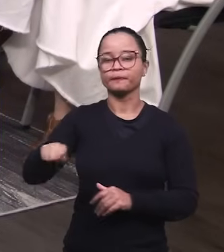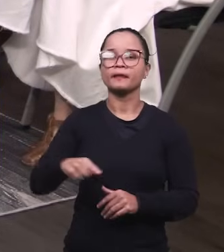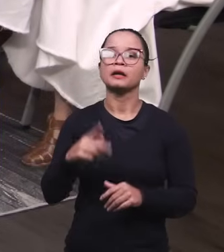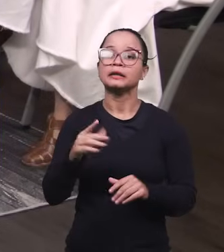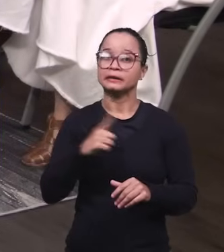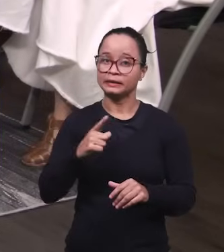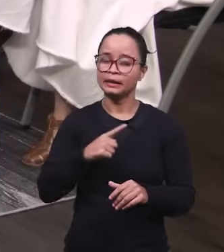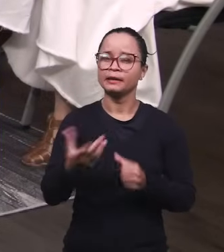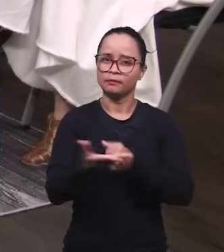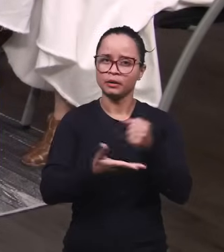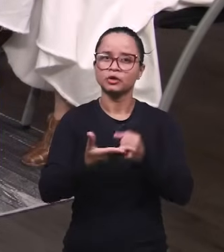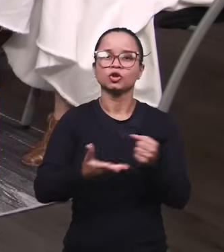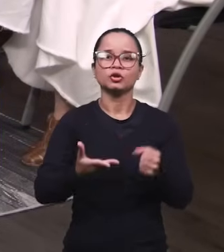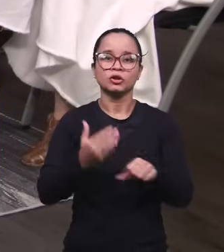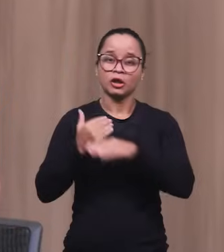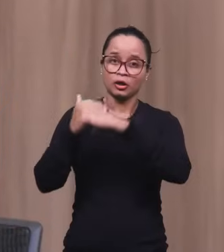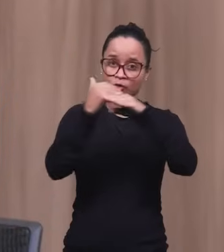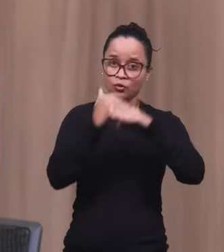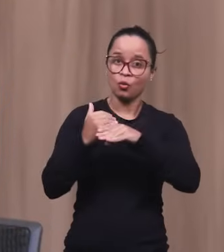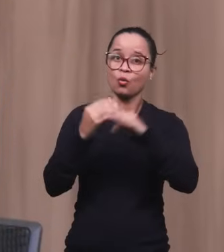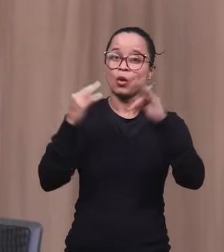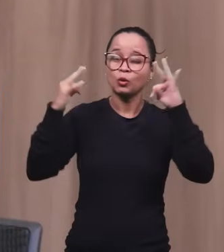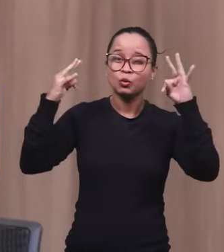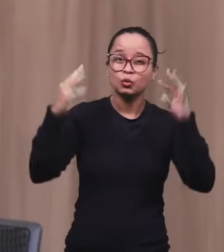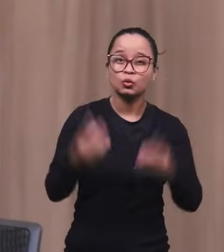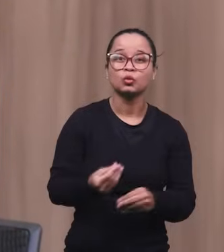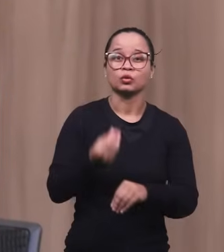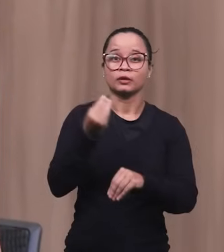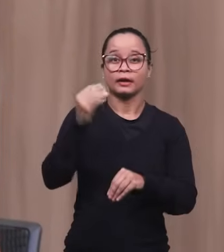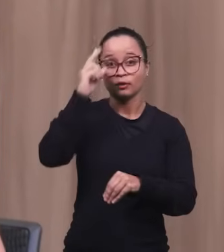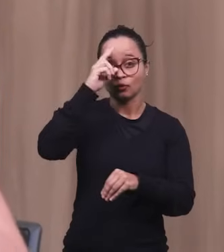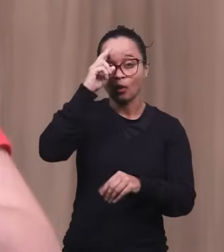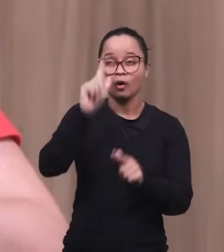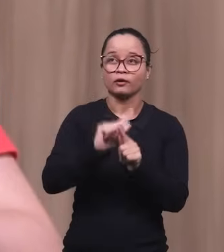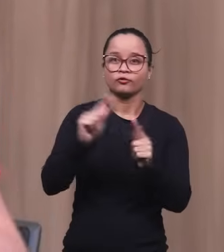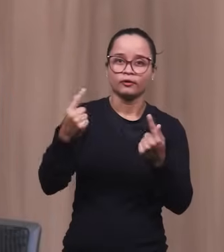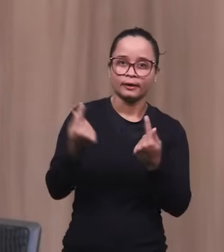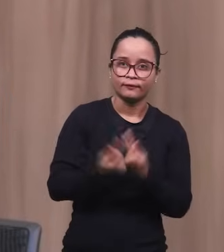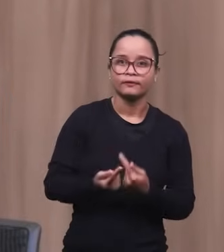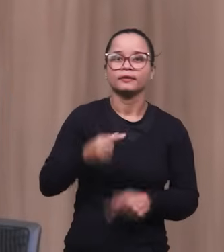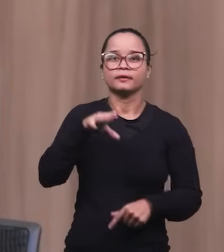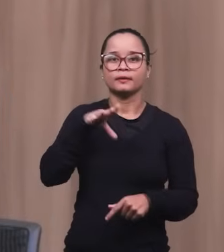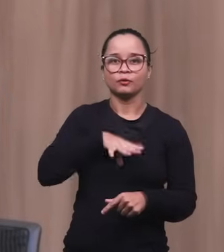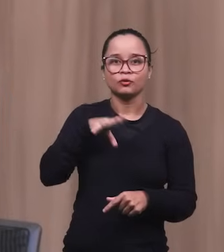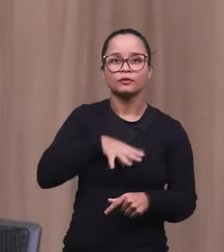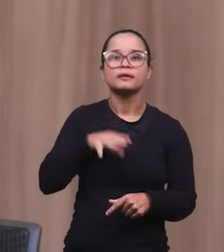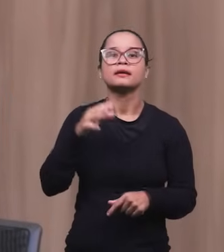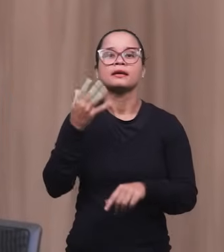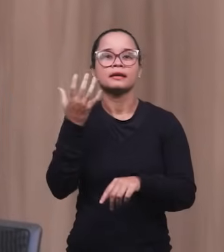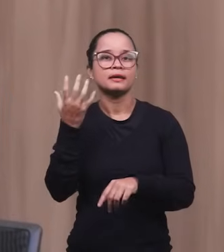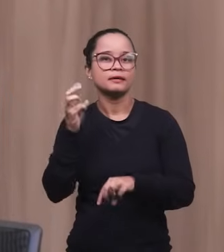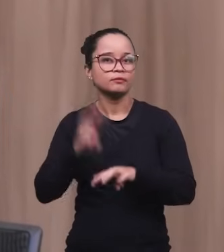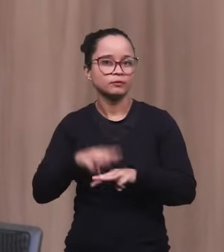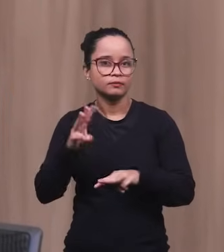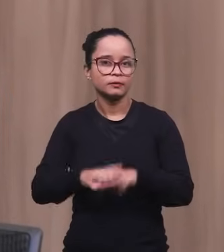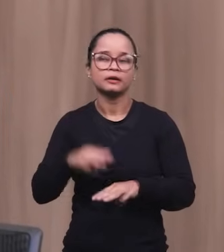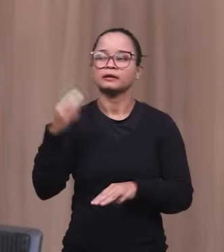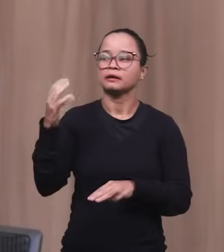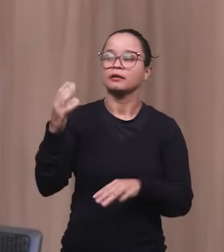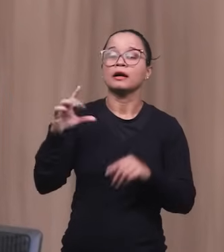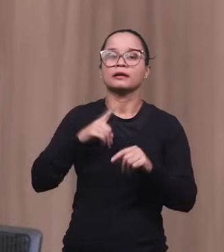base comum de língua portuguesa, matemática, história, geografia e ciências e algumas disciplinas eletivas